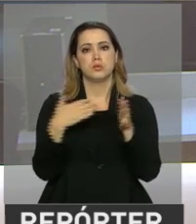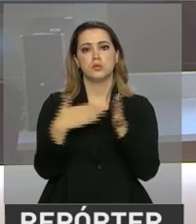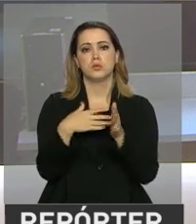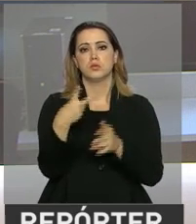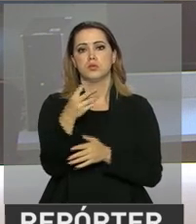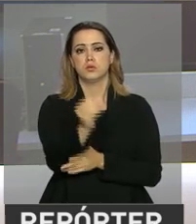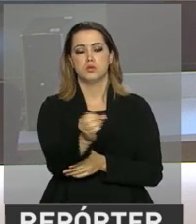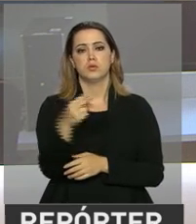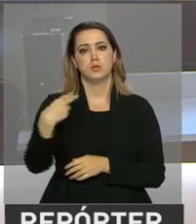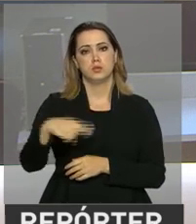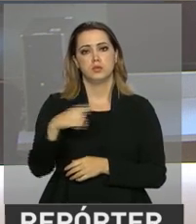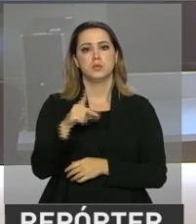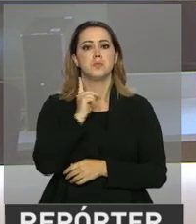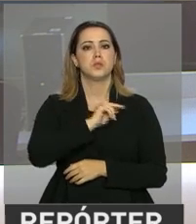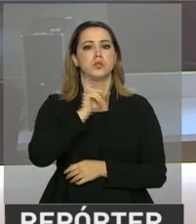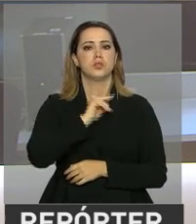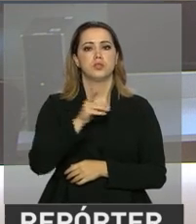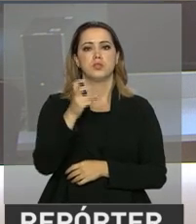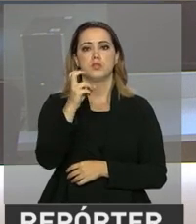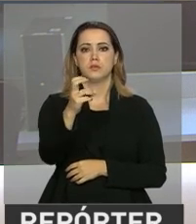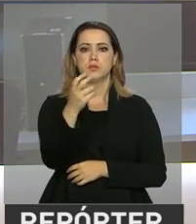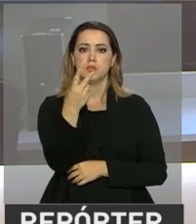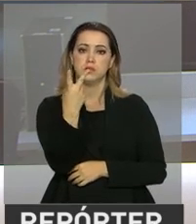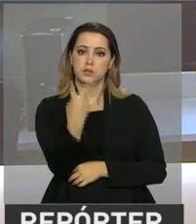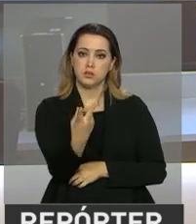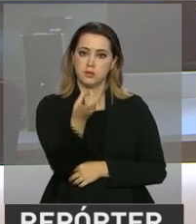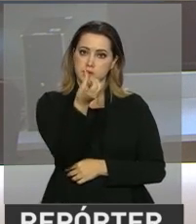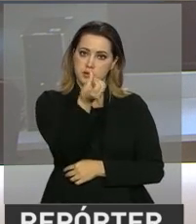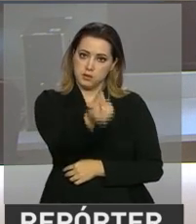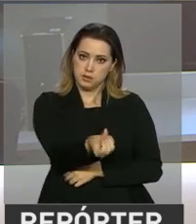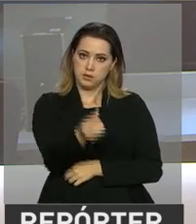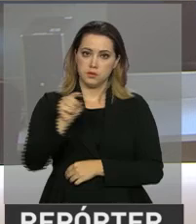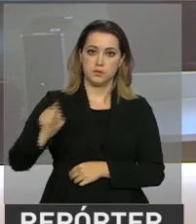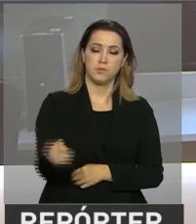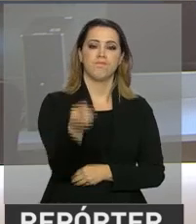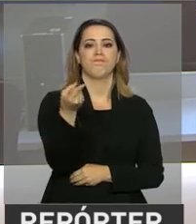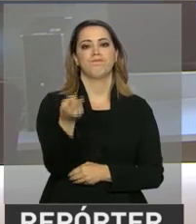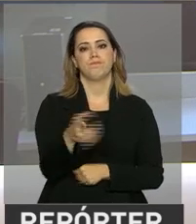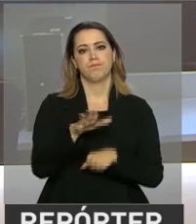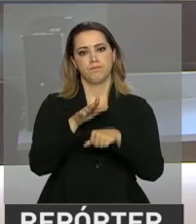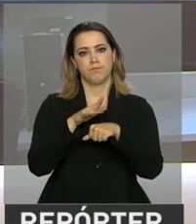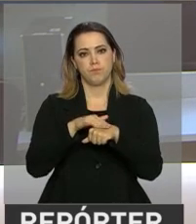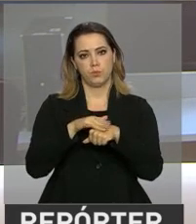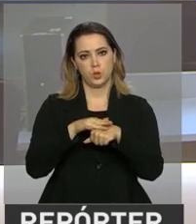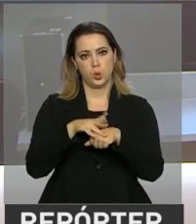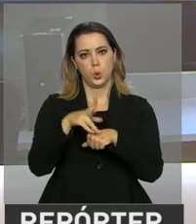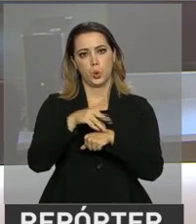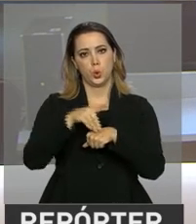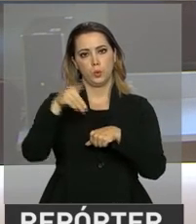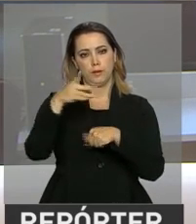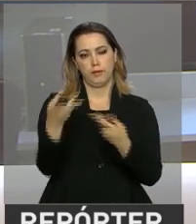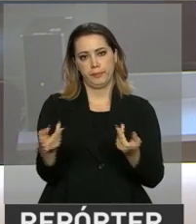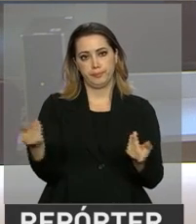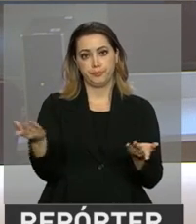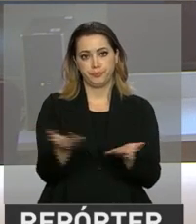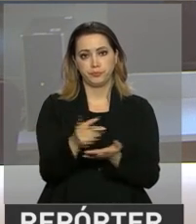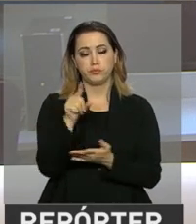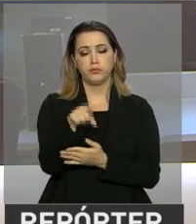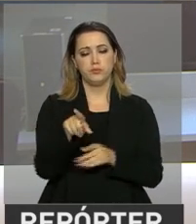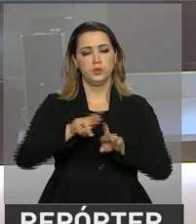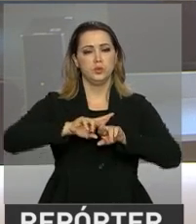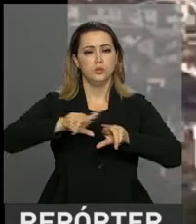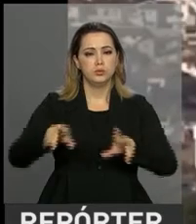526 mil possíveis casos de dengue com 245 mortes no sul do estado algumas cidades estão em